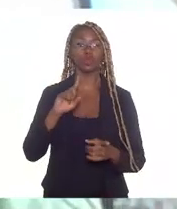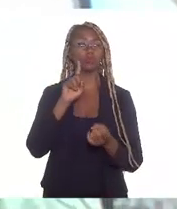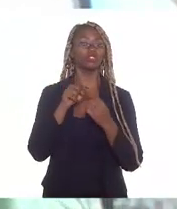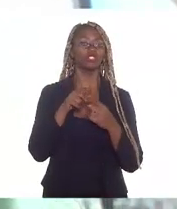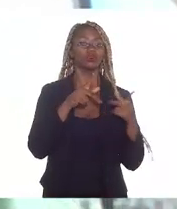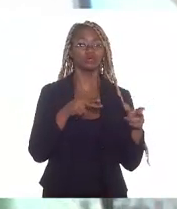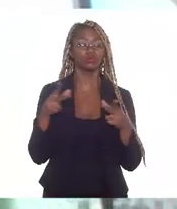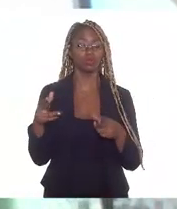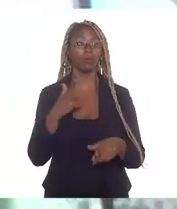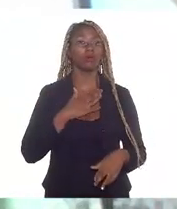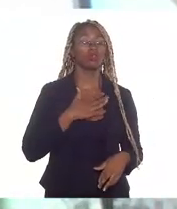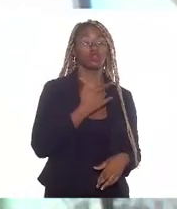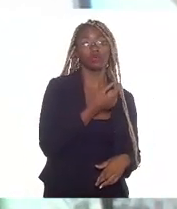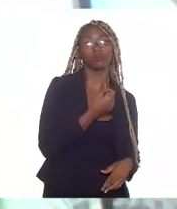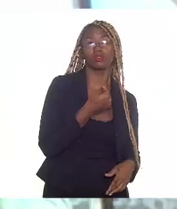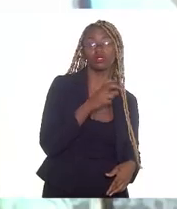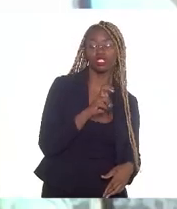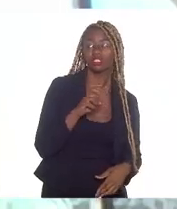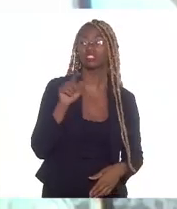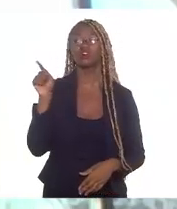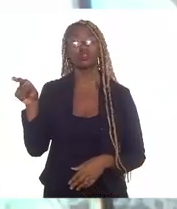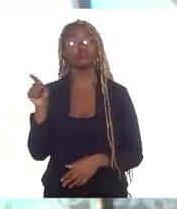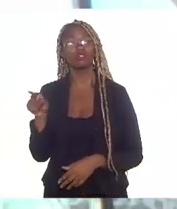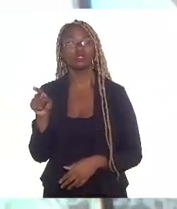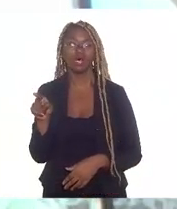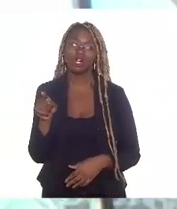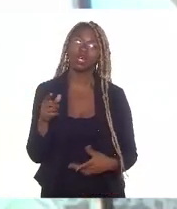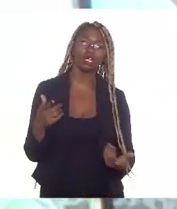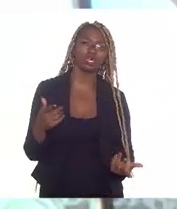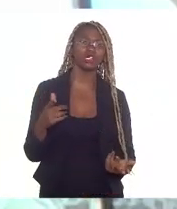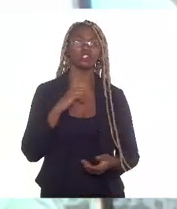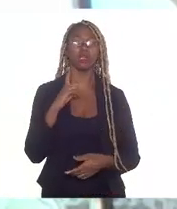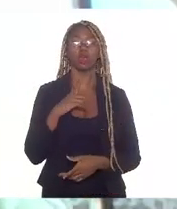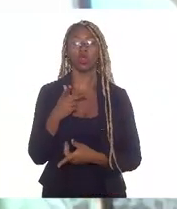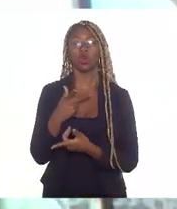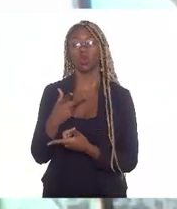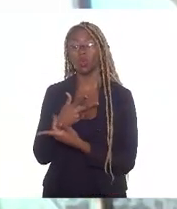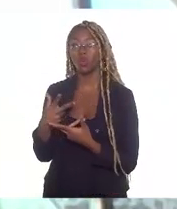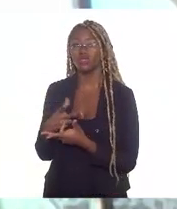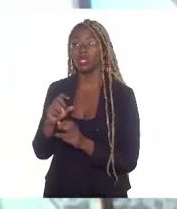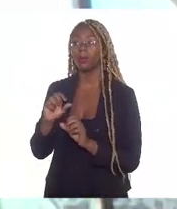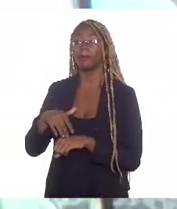2015. E o dela tem pontos mais assertivos, com os